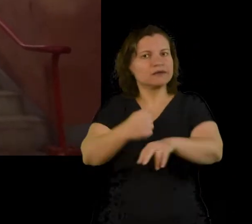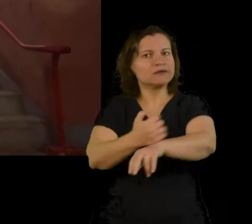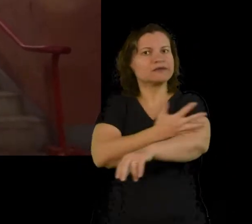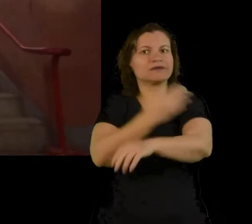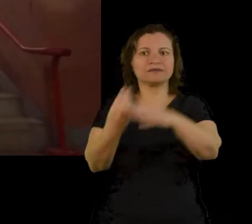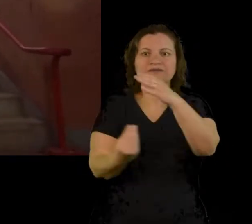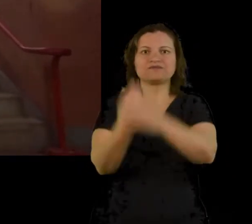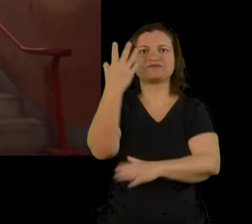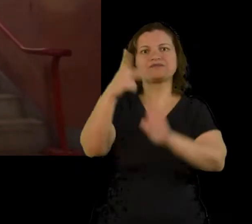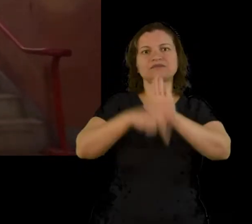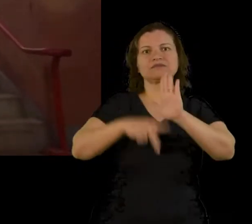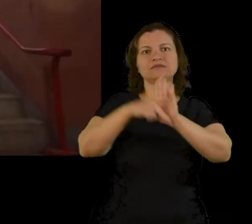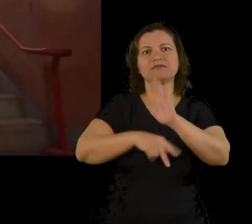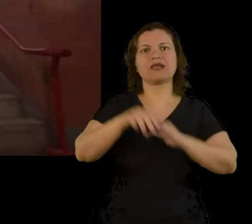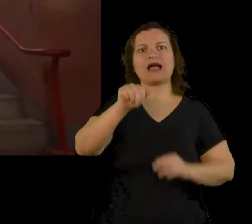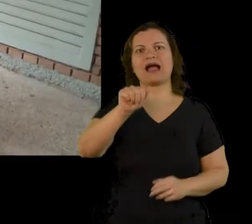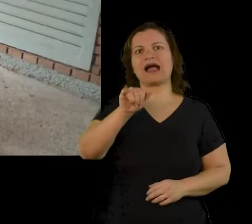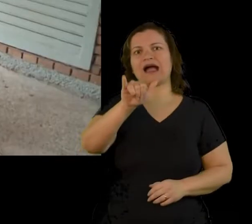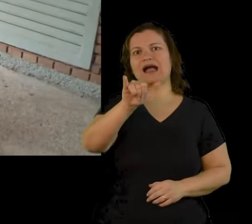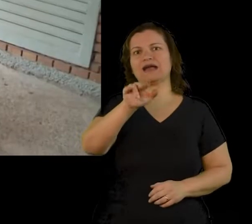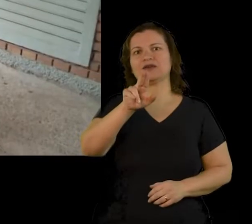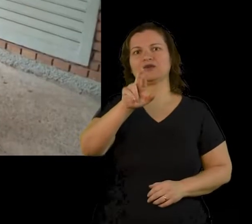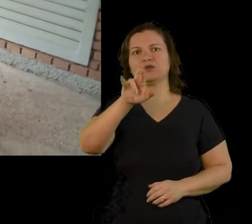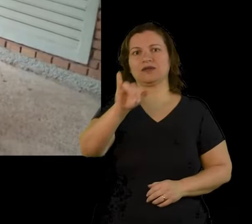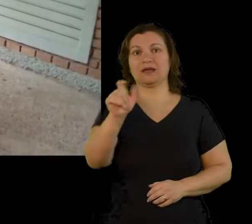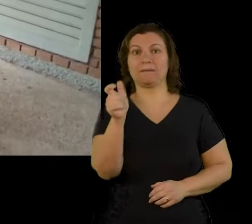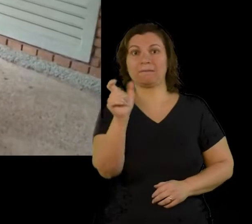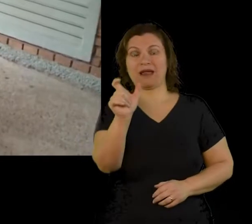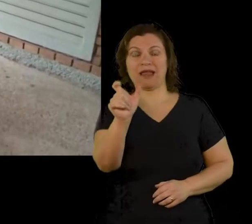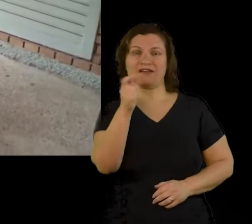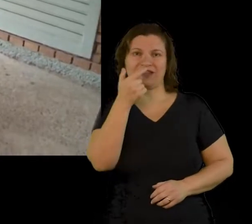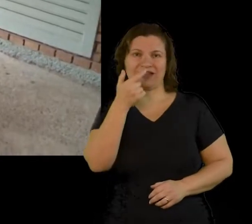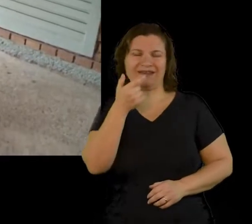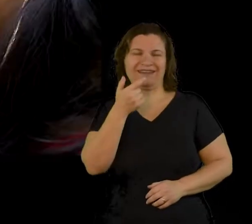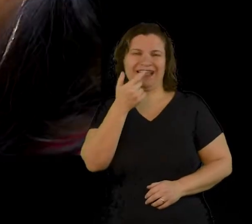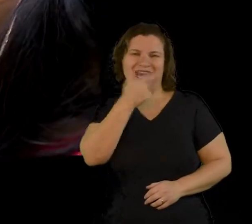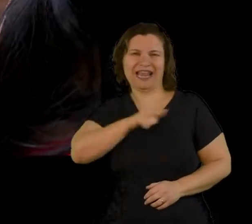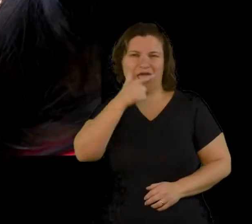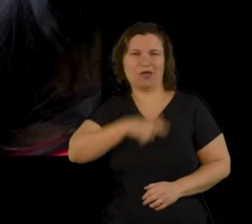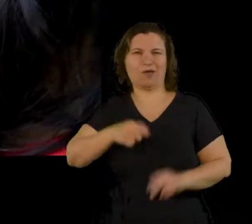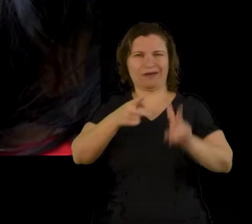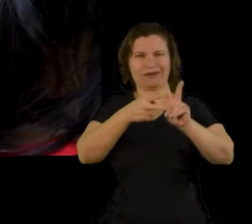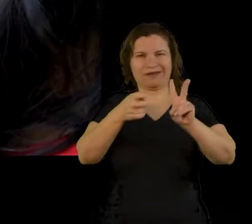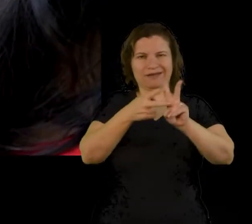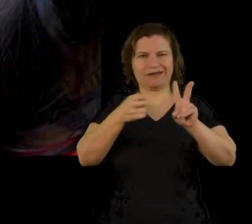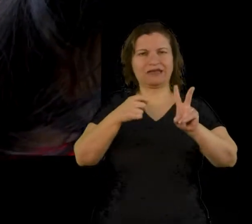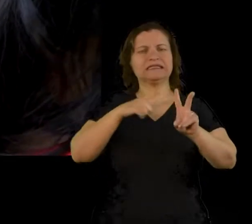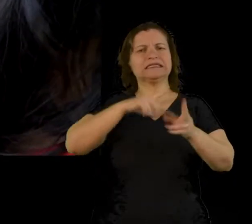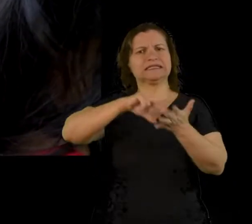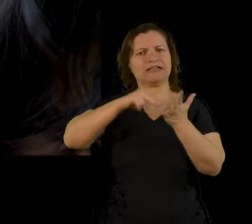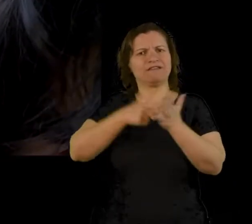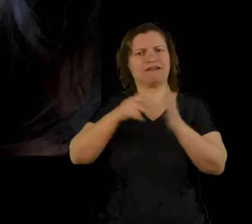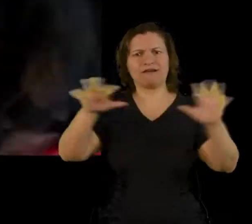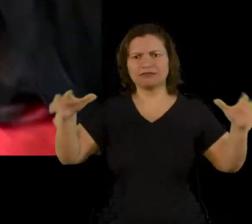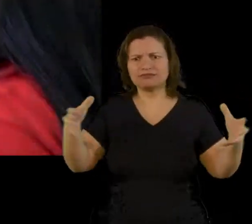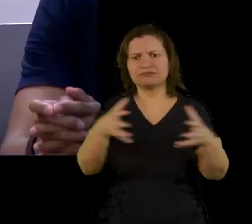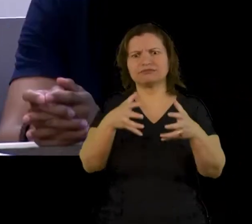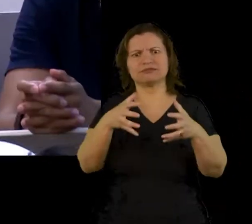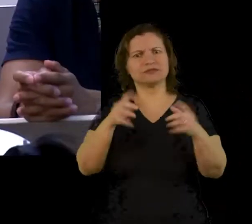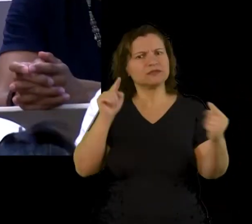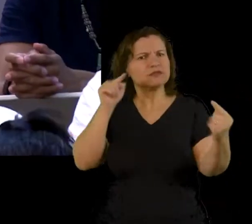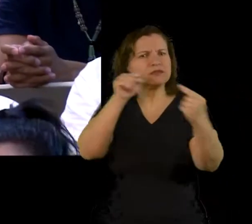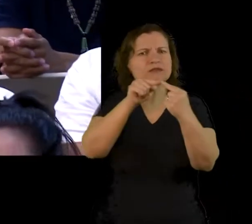a criação do projeto Ajuri. A palavra da língua Nhengatu significa mutirão em prol de algo em